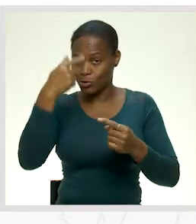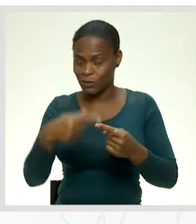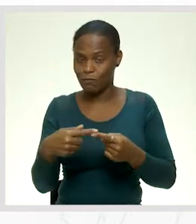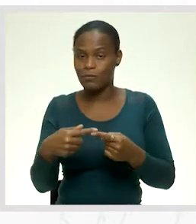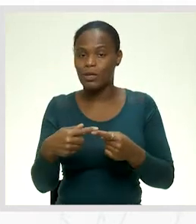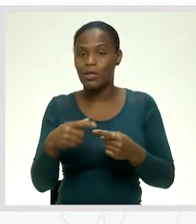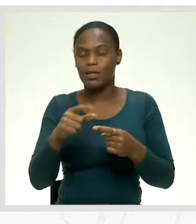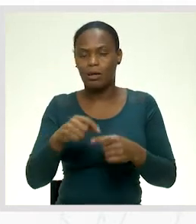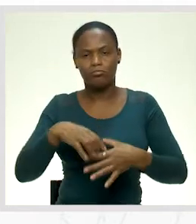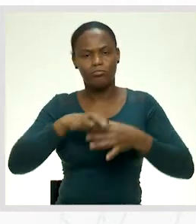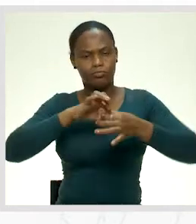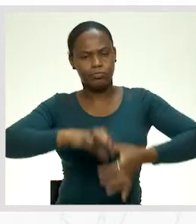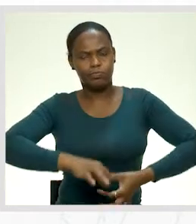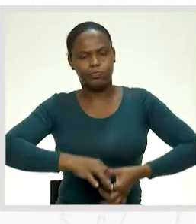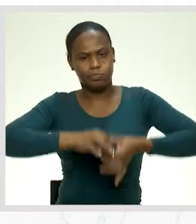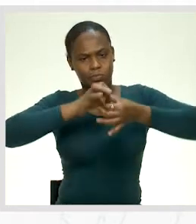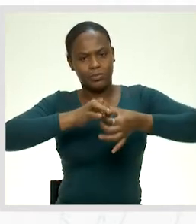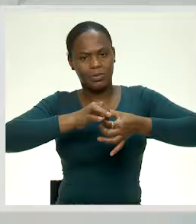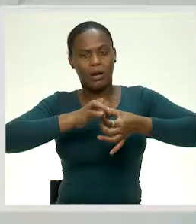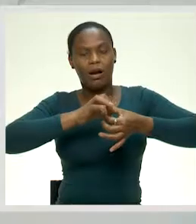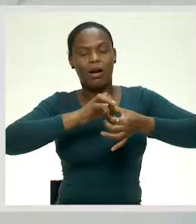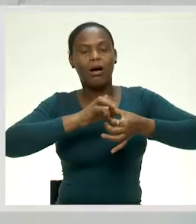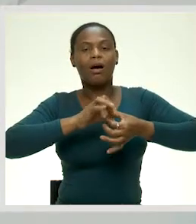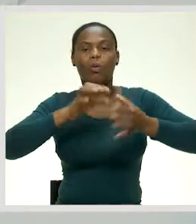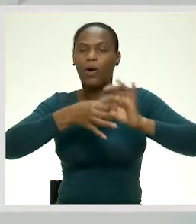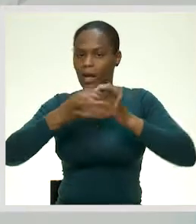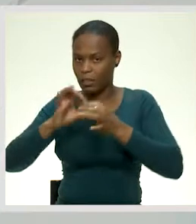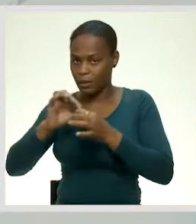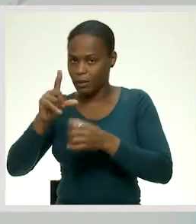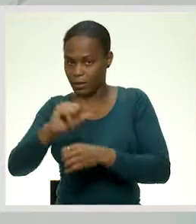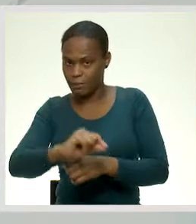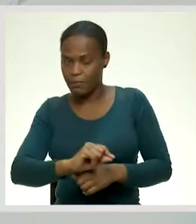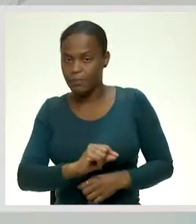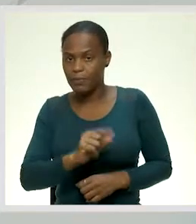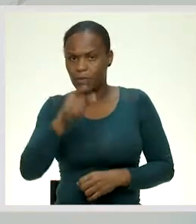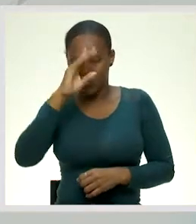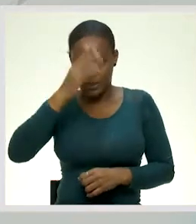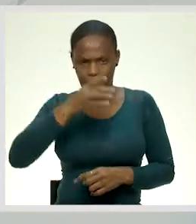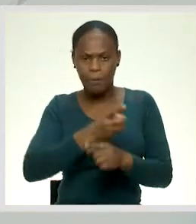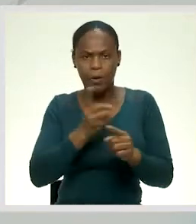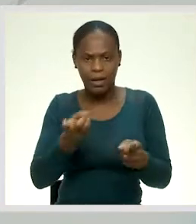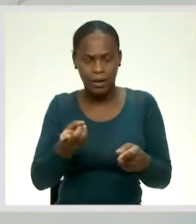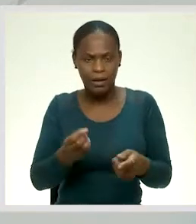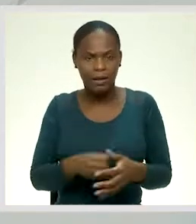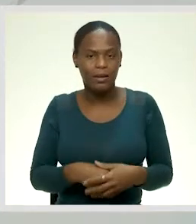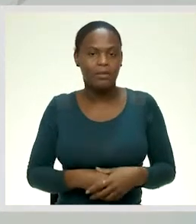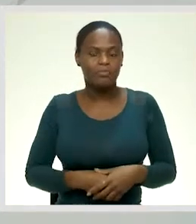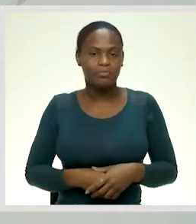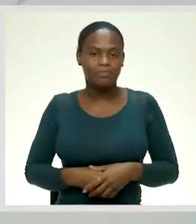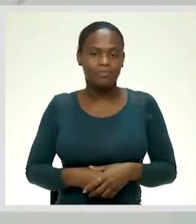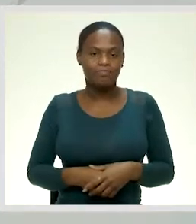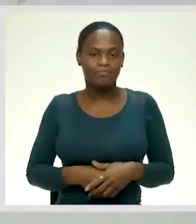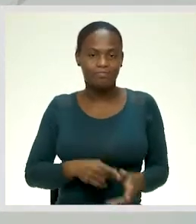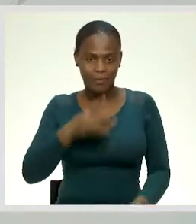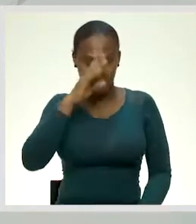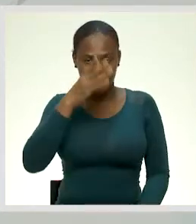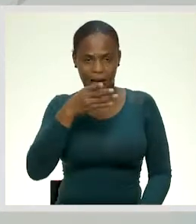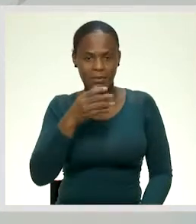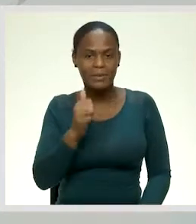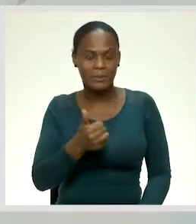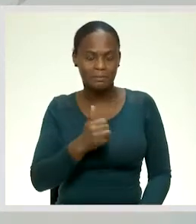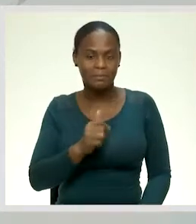coeso e coerente. Já sabem porquê? Já sabem, não é? Muito bem.